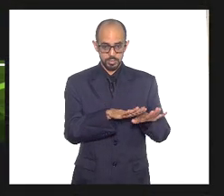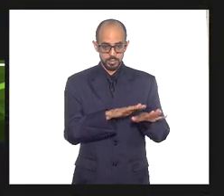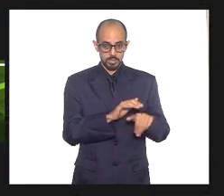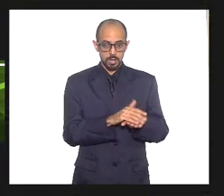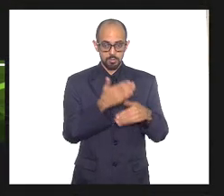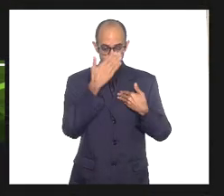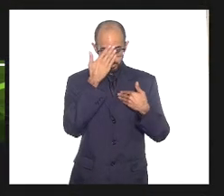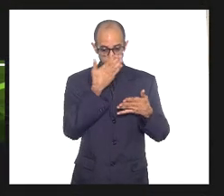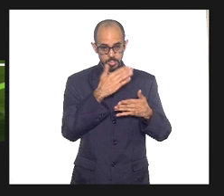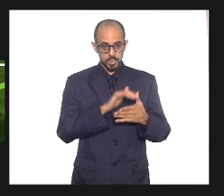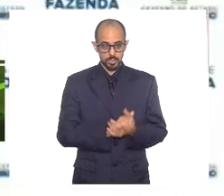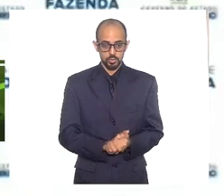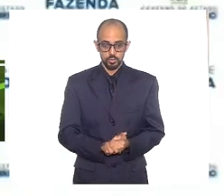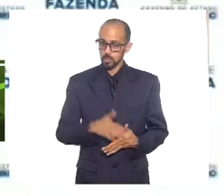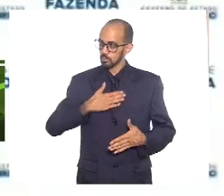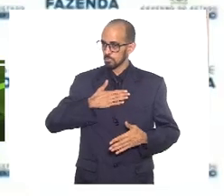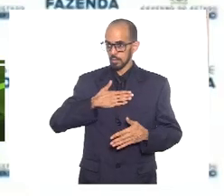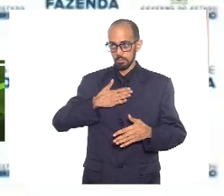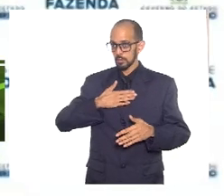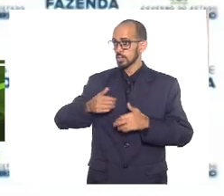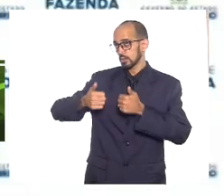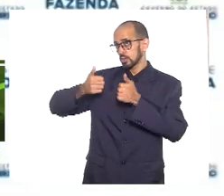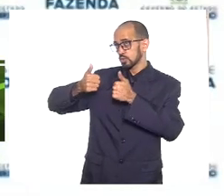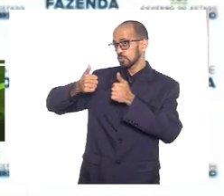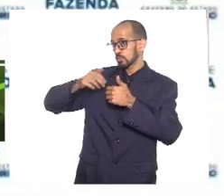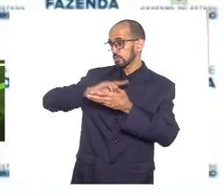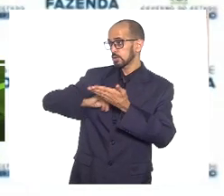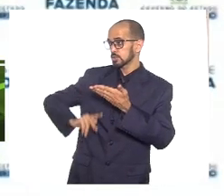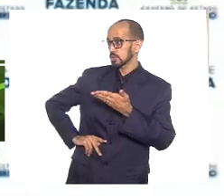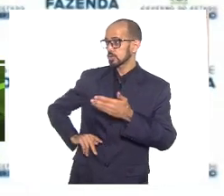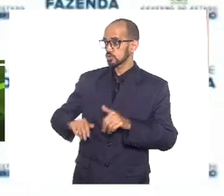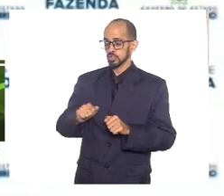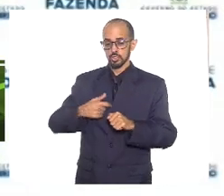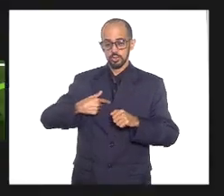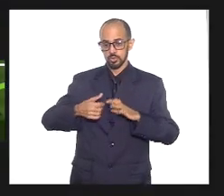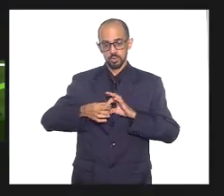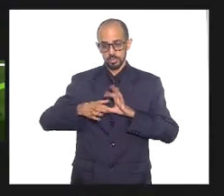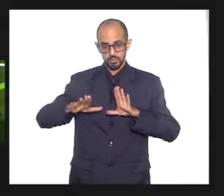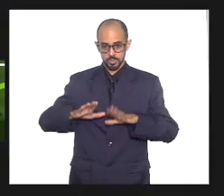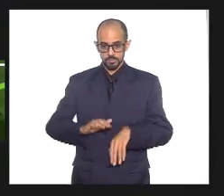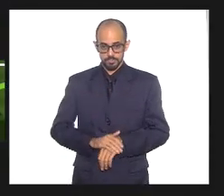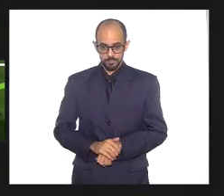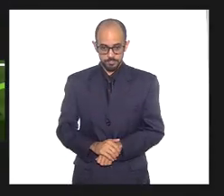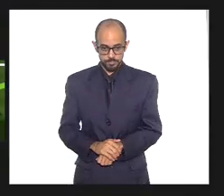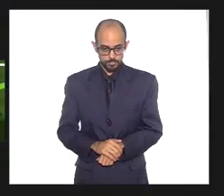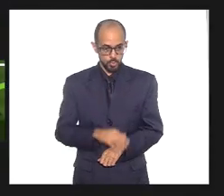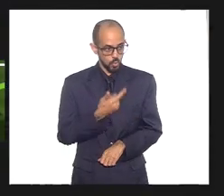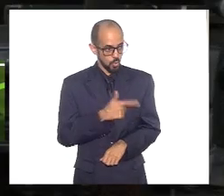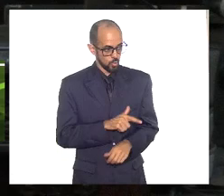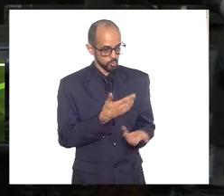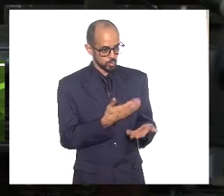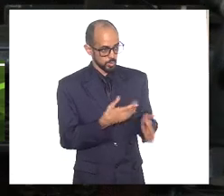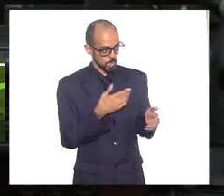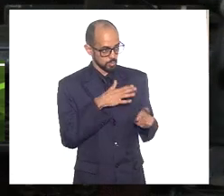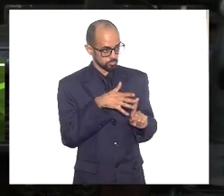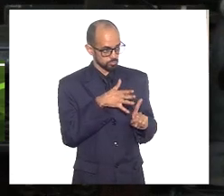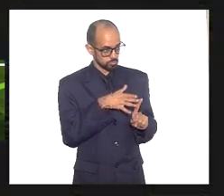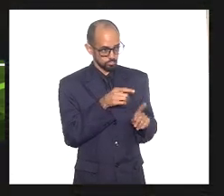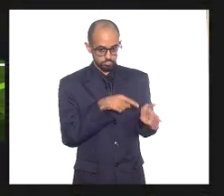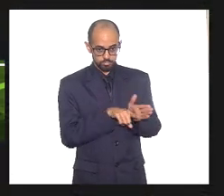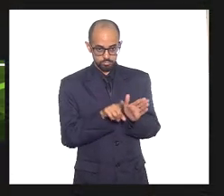Obrigado. Ok, por mim, ok. Eu estou à disposição. Mais alguém queira fazer uso da